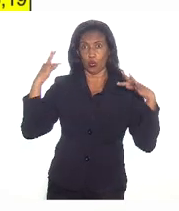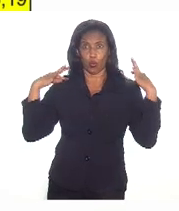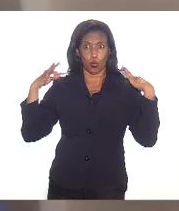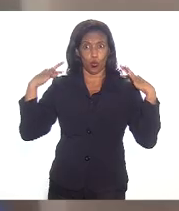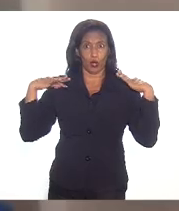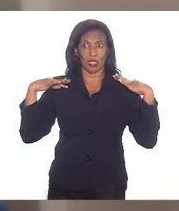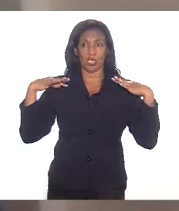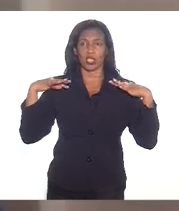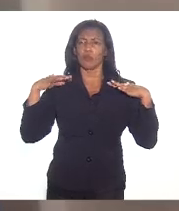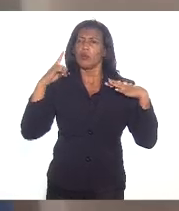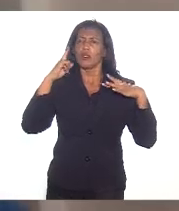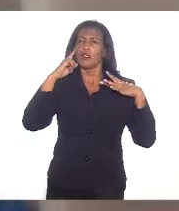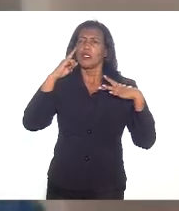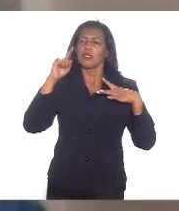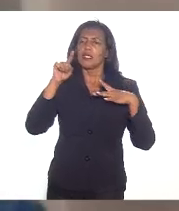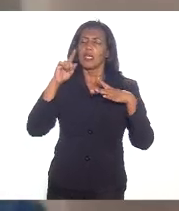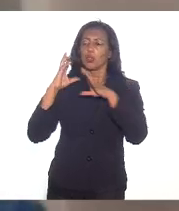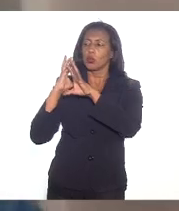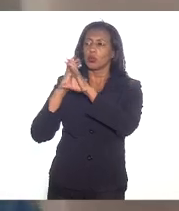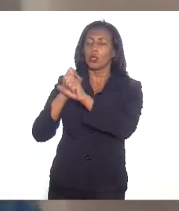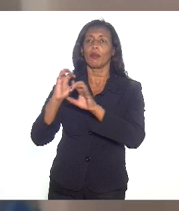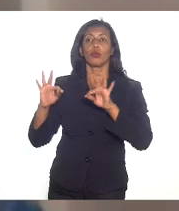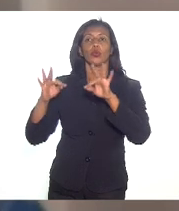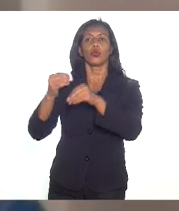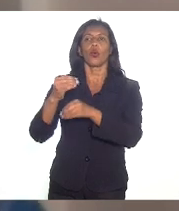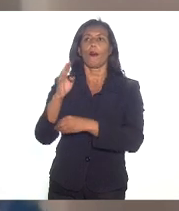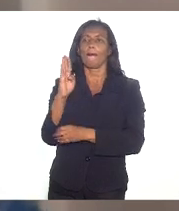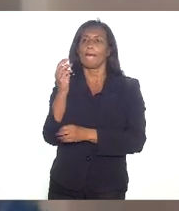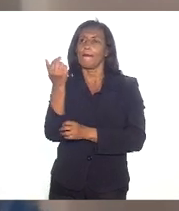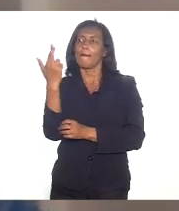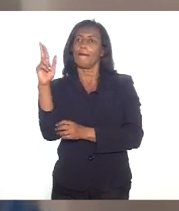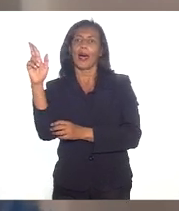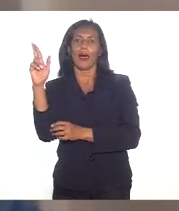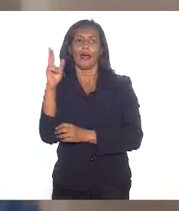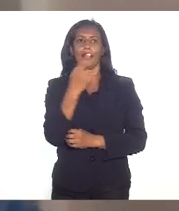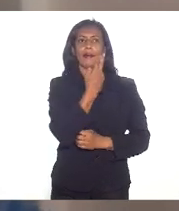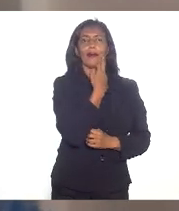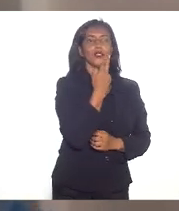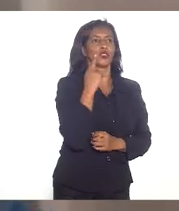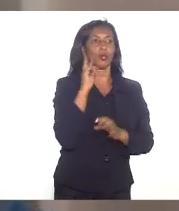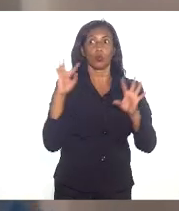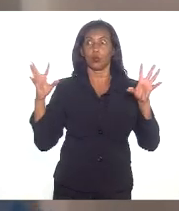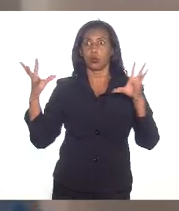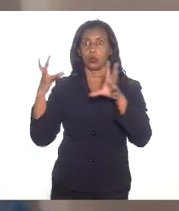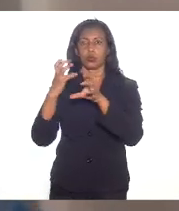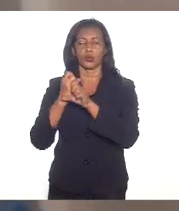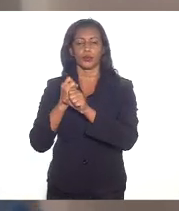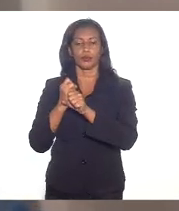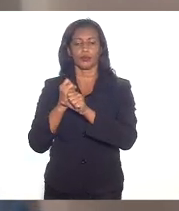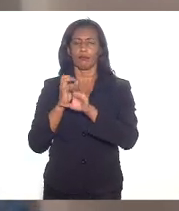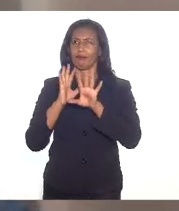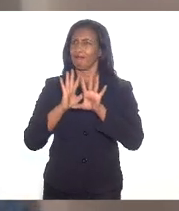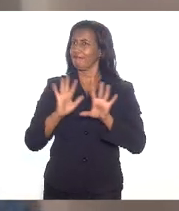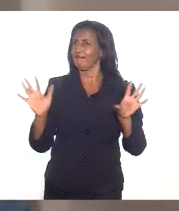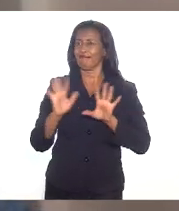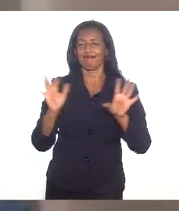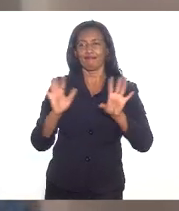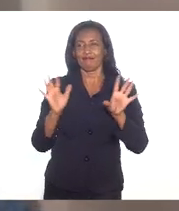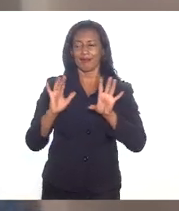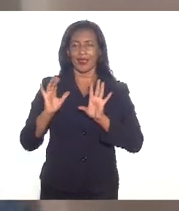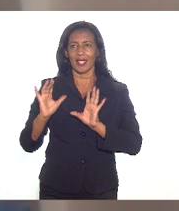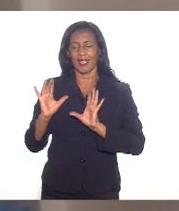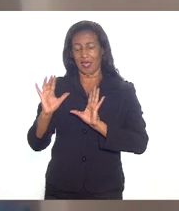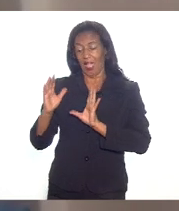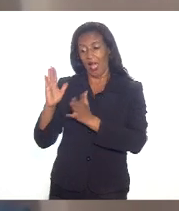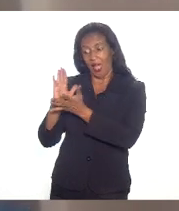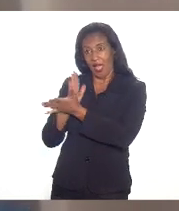coloca todos os bares e restaurantes dentro. Eu acho isso um erro, porque a grande maioria dos bares e restaurantes na cidade de